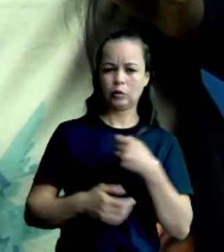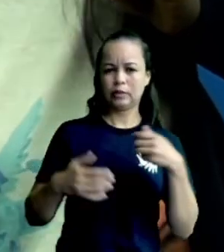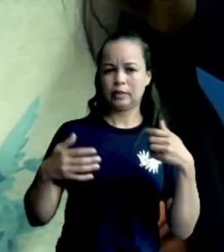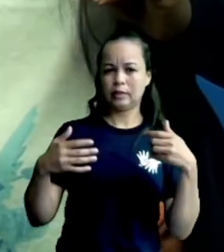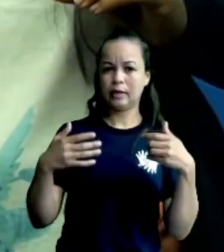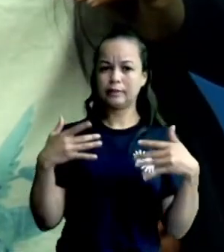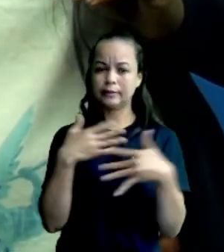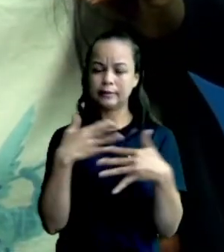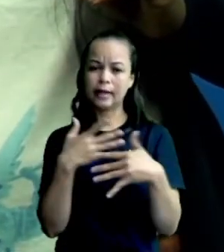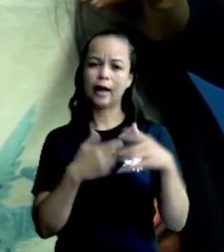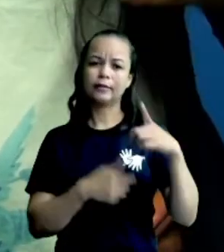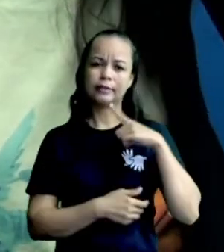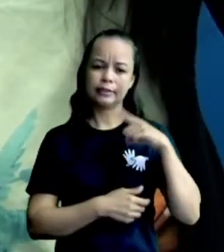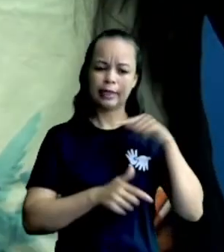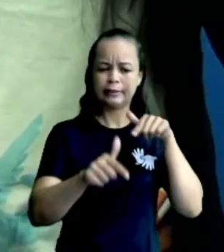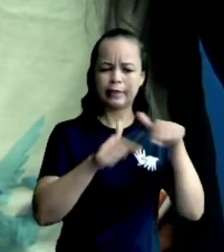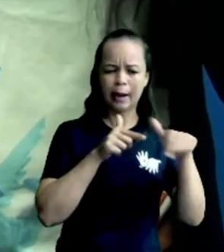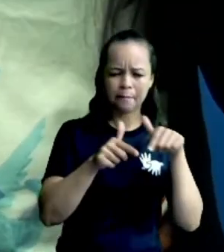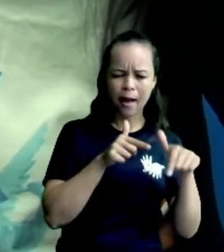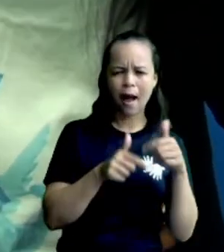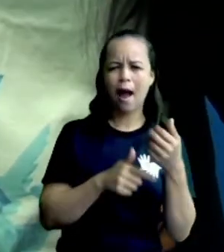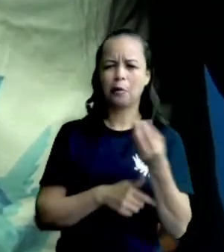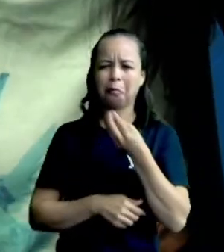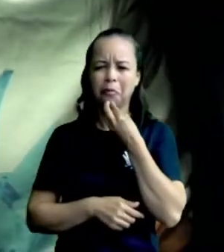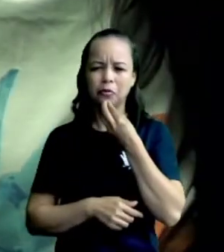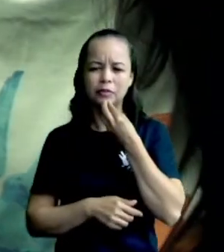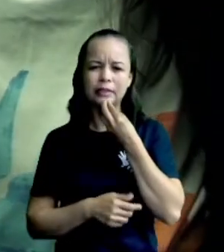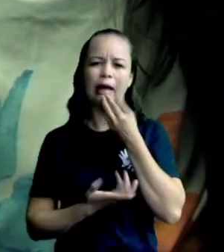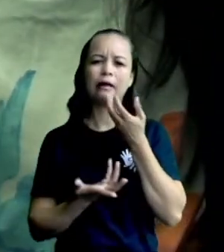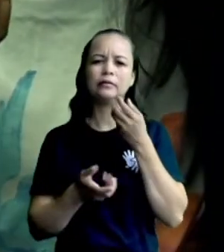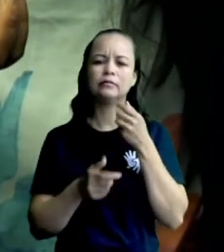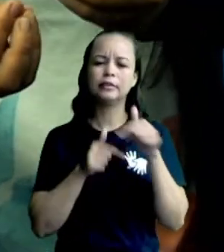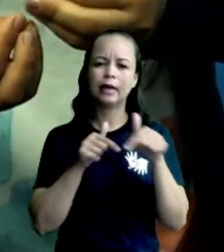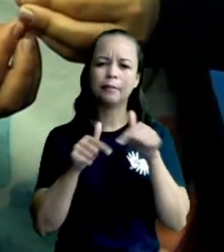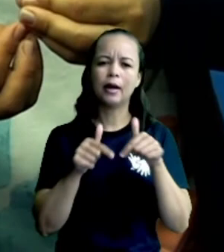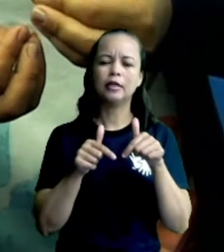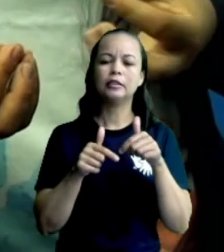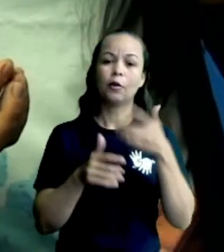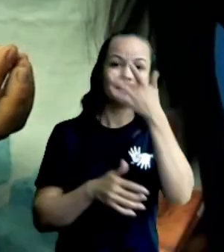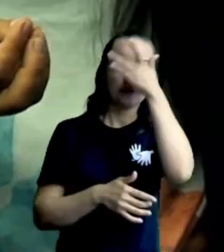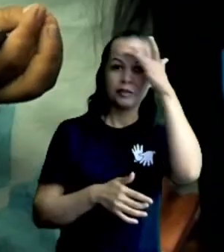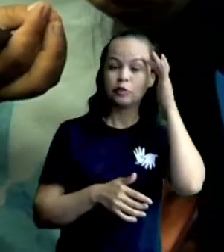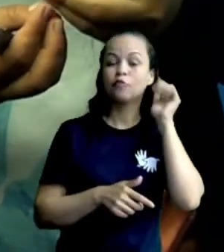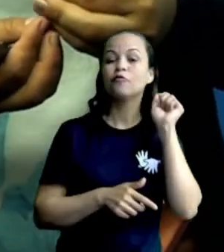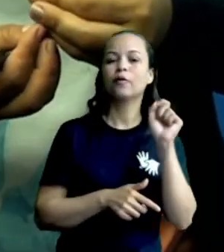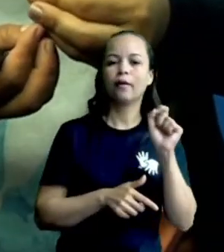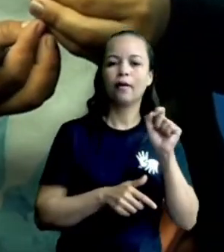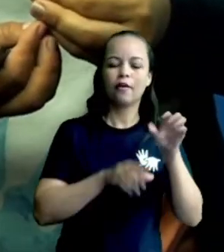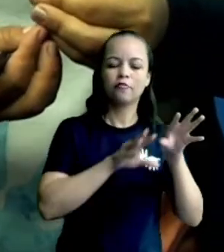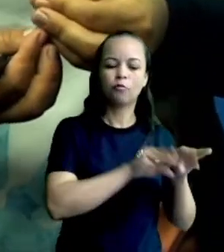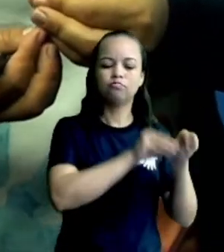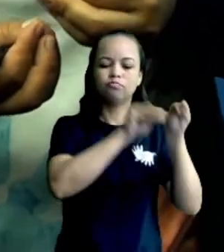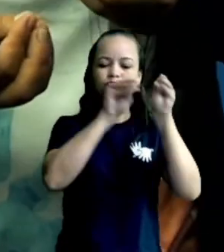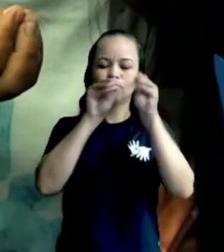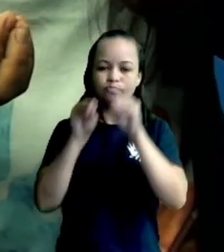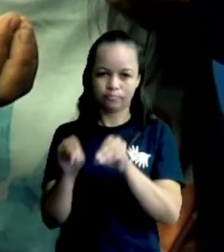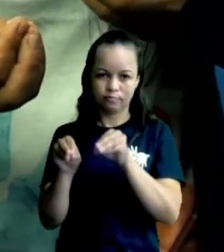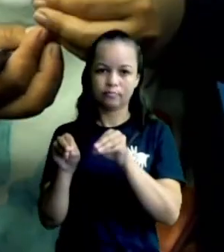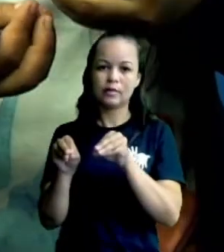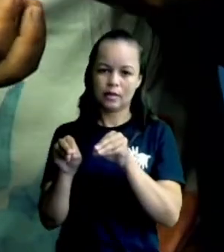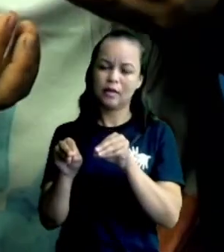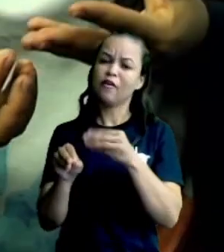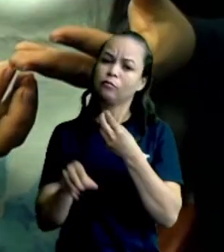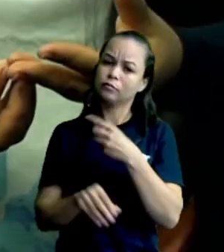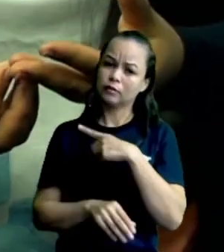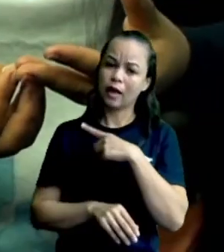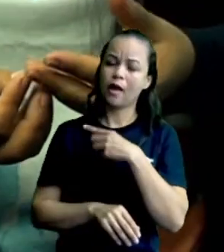emprego, tem oportunidades, as pessoas vão migrar para ela, vão ter uma